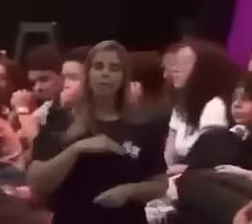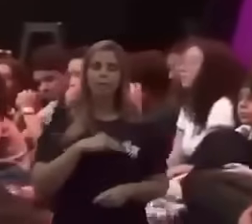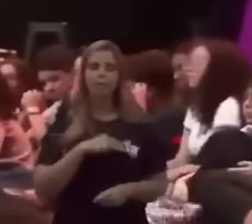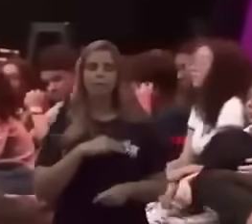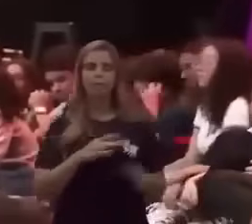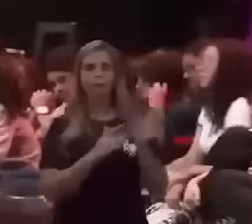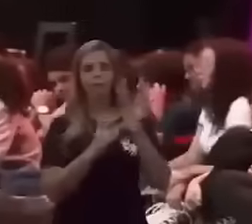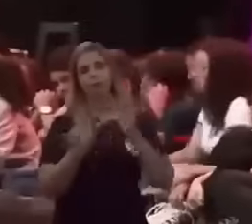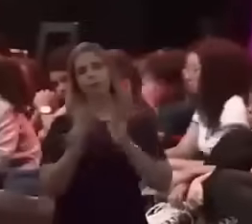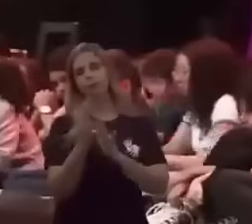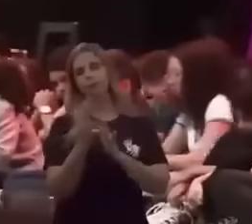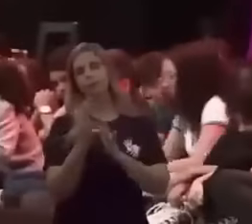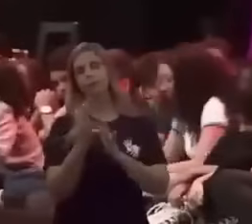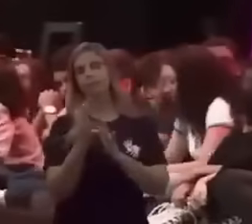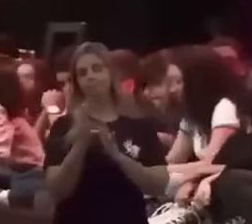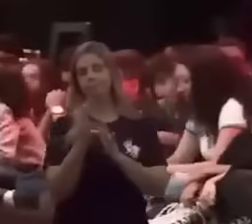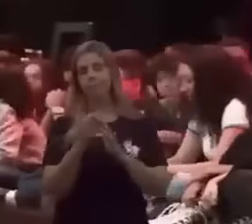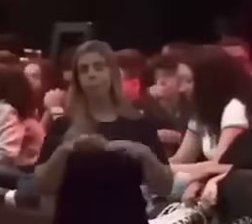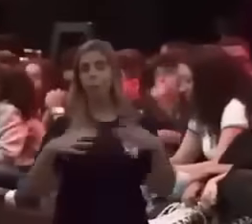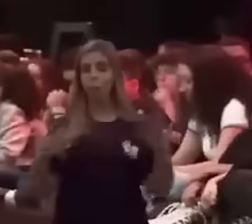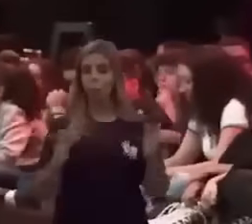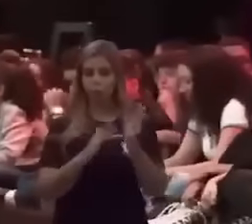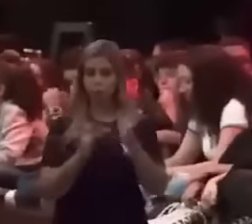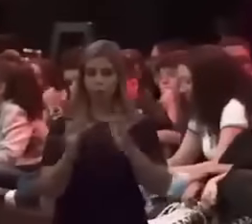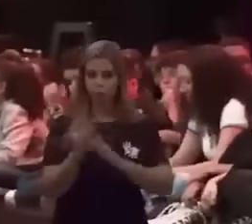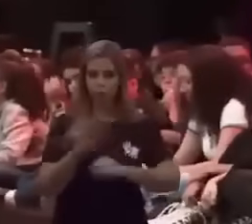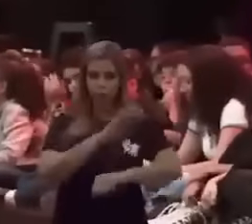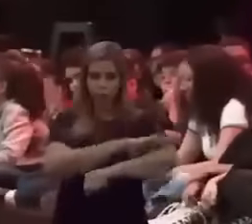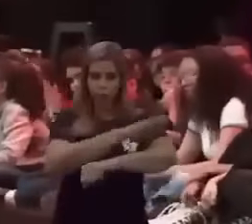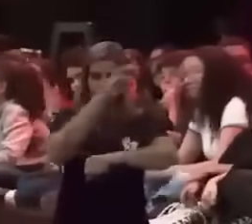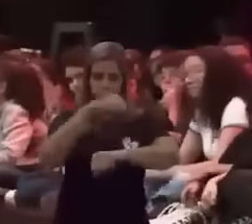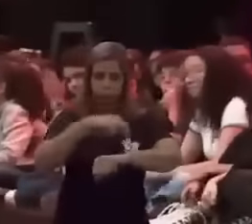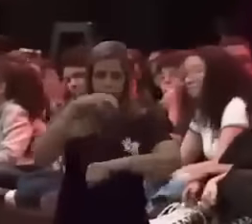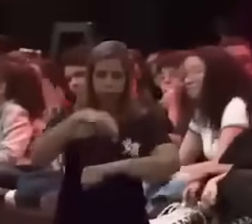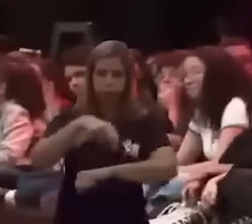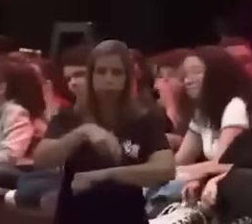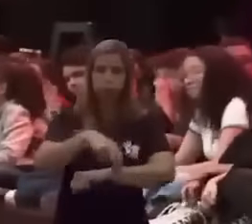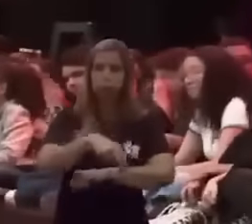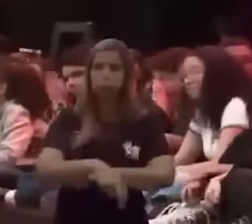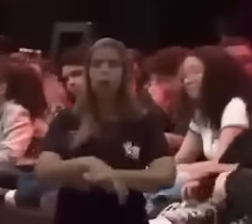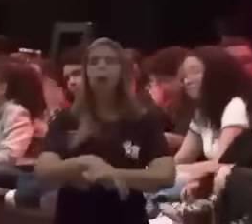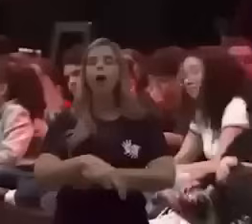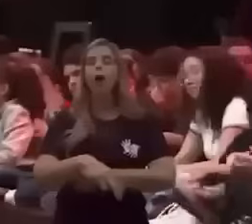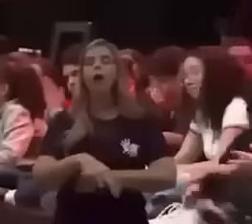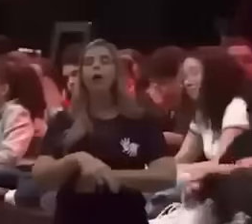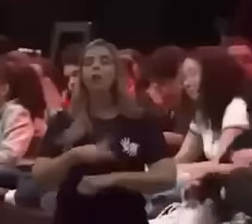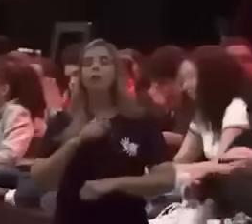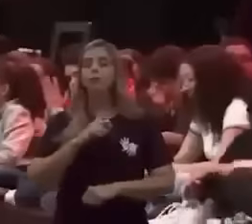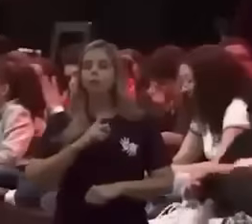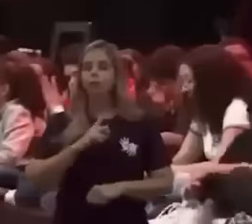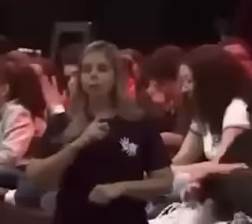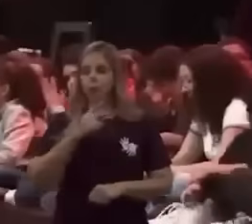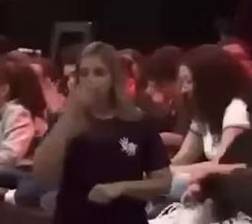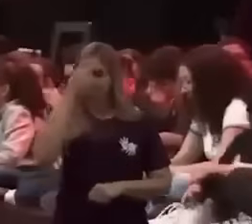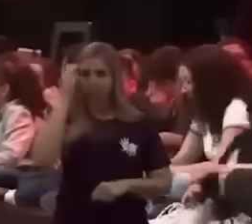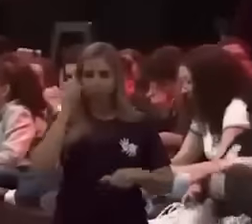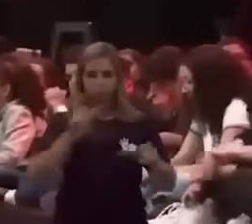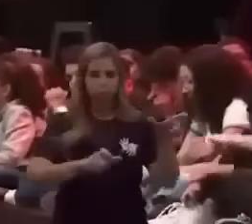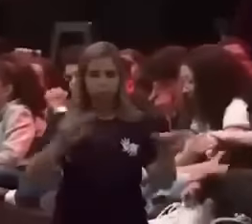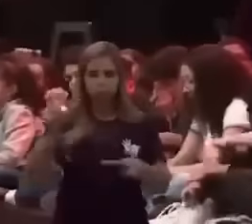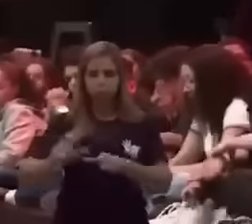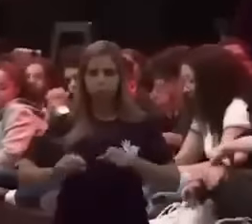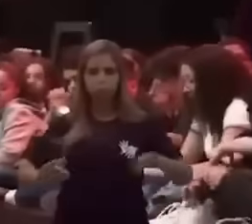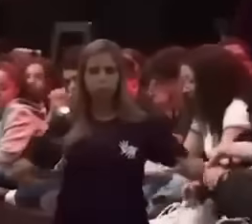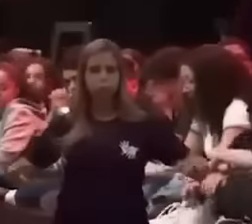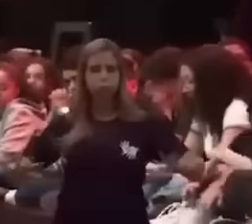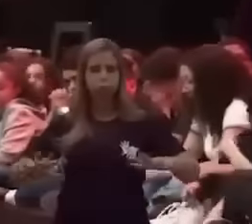monte, diz a Bíblia que tinha uma multidão, tinha um pai aflito, filho endemoniado,